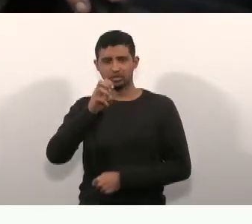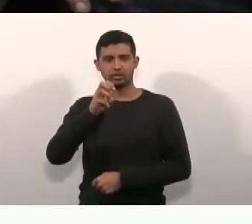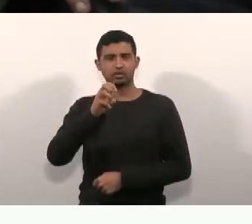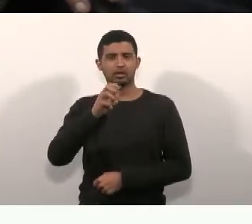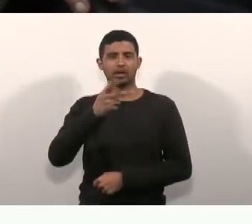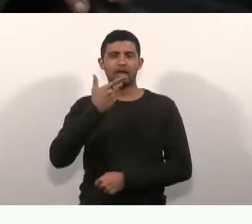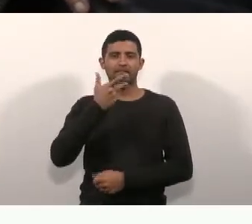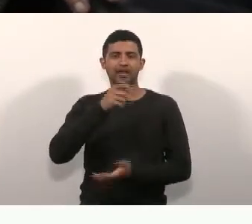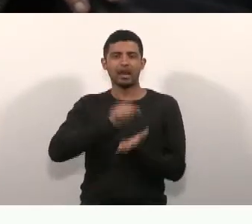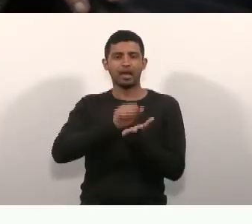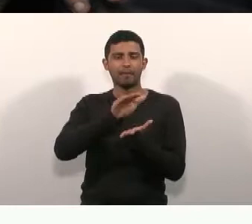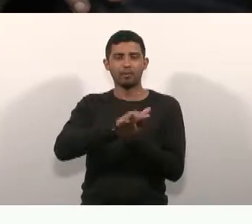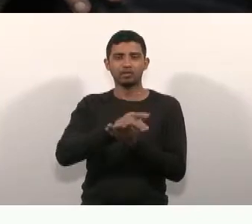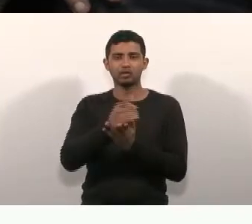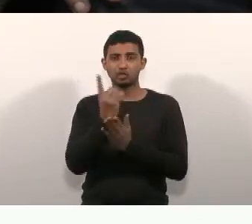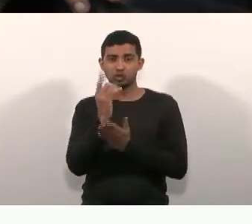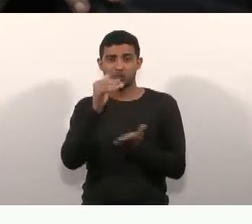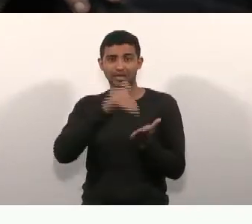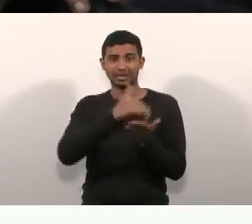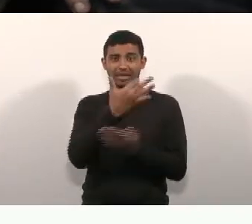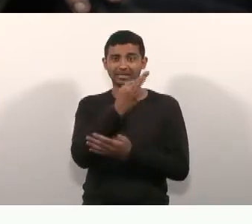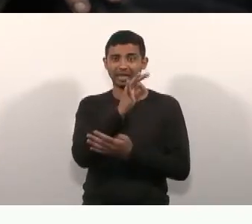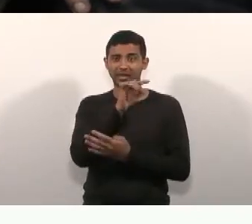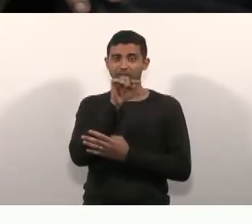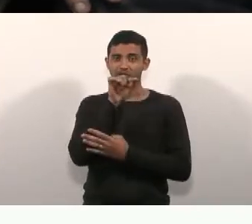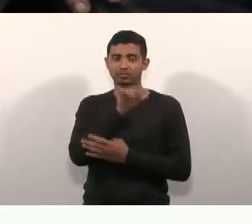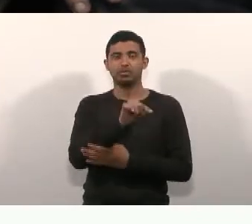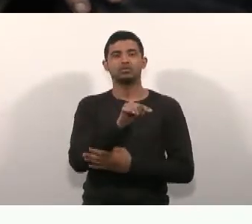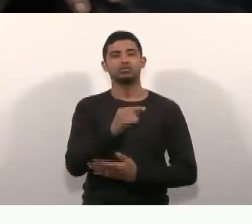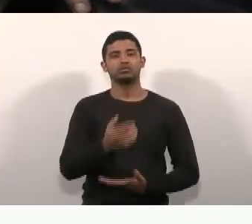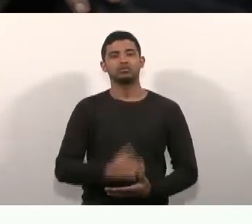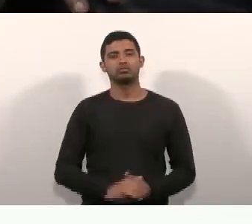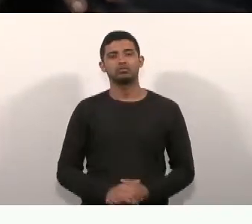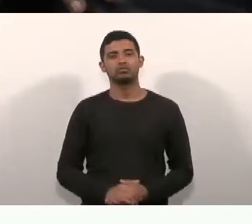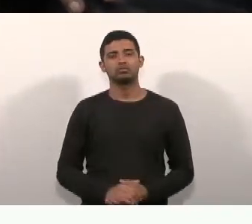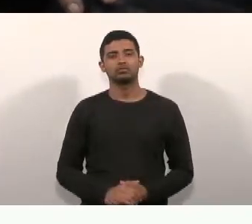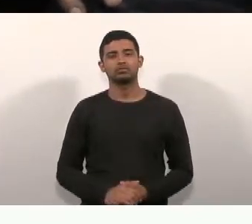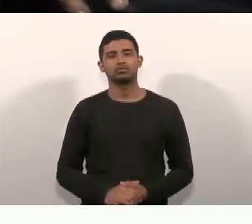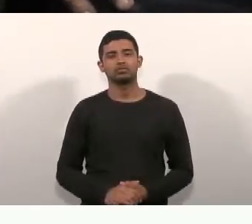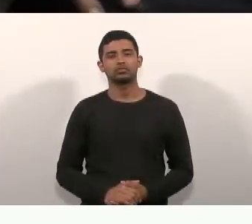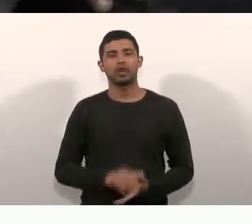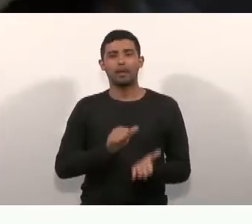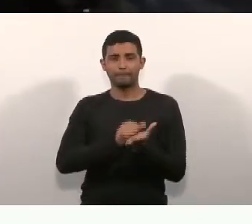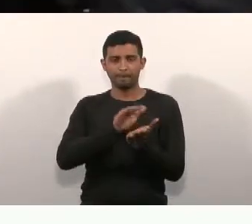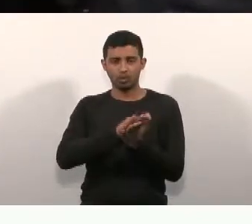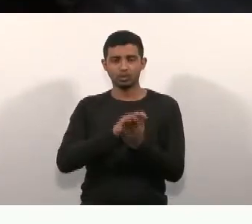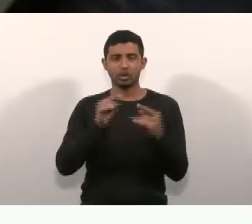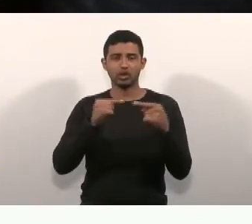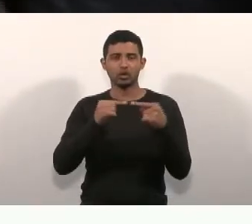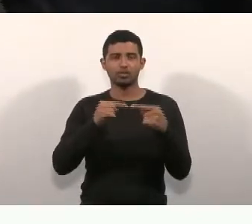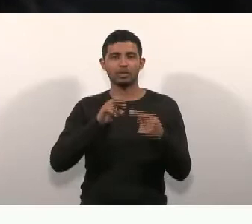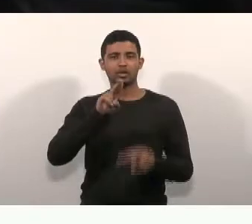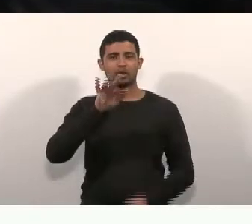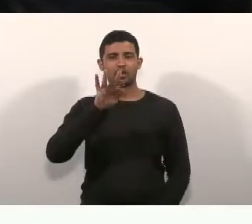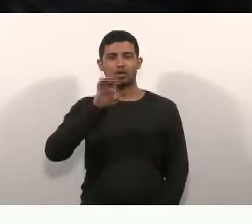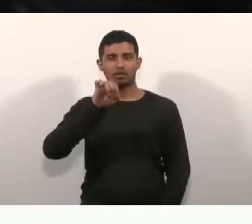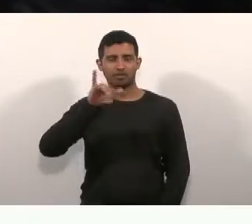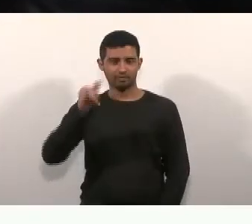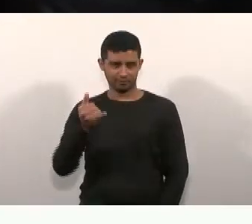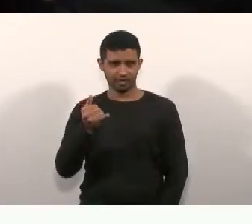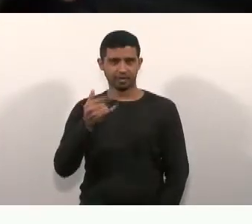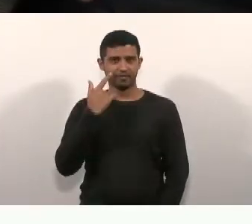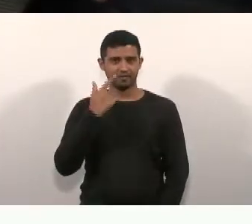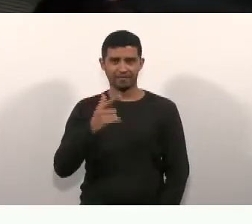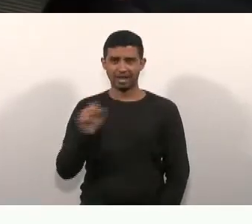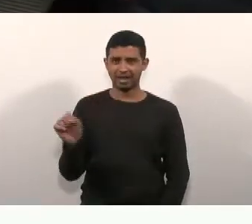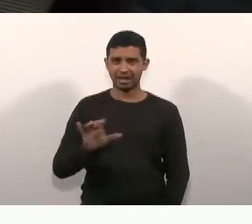na faixa de 1 a 10 mil UFs, né? As multas previstas nesse PL, além de altas,